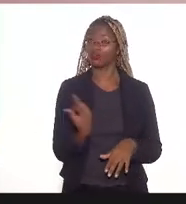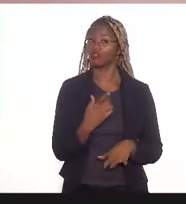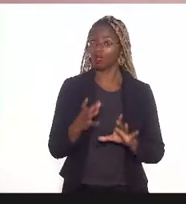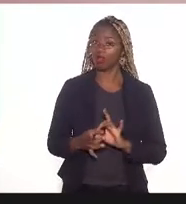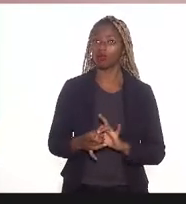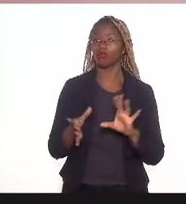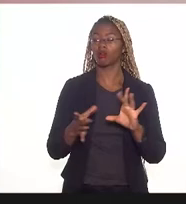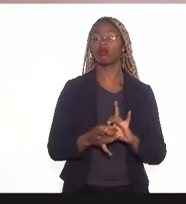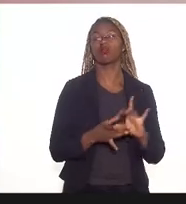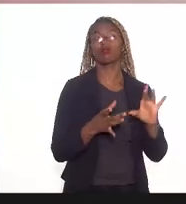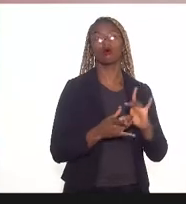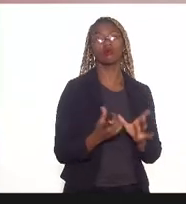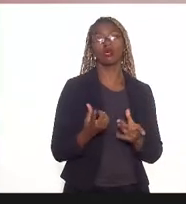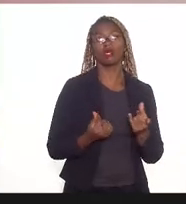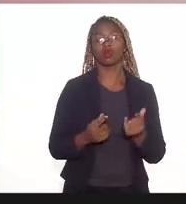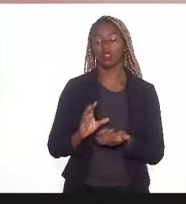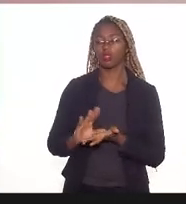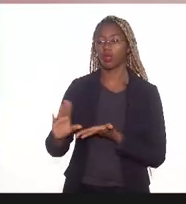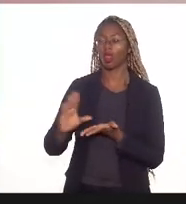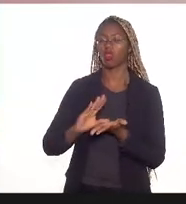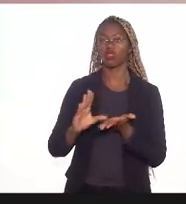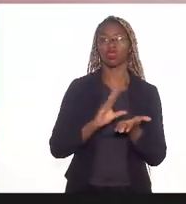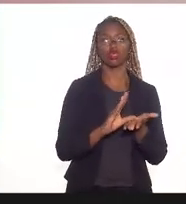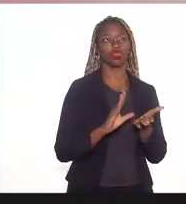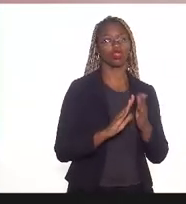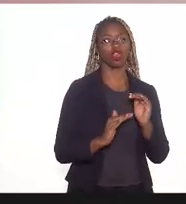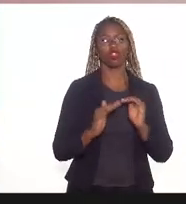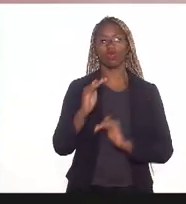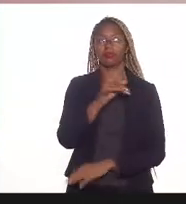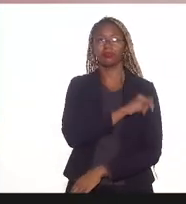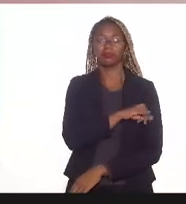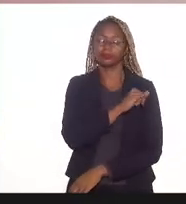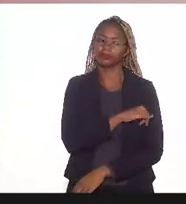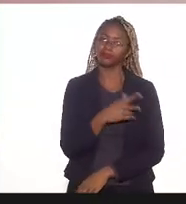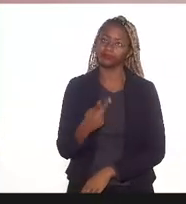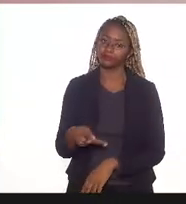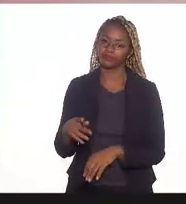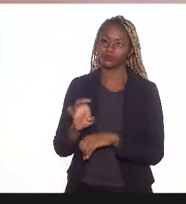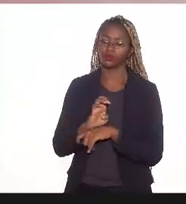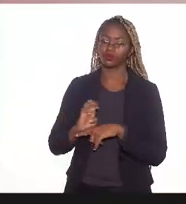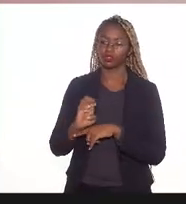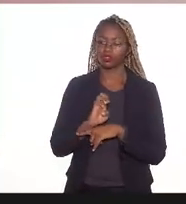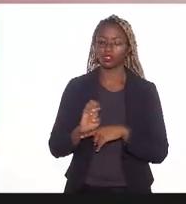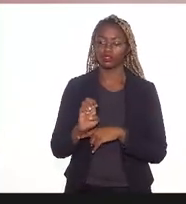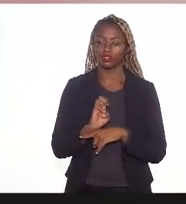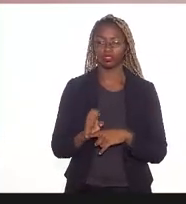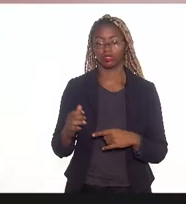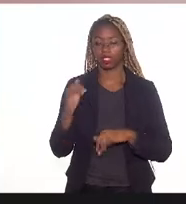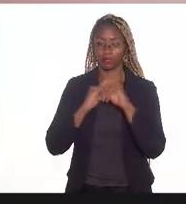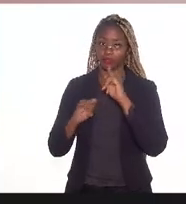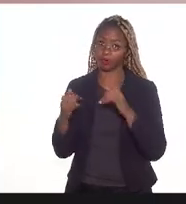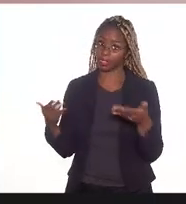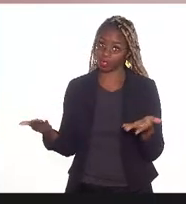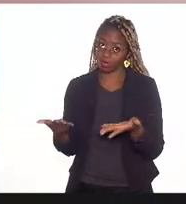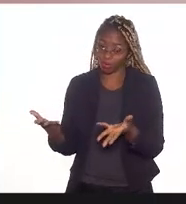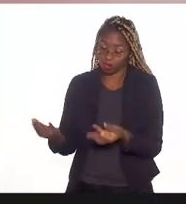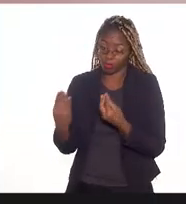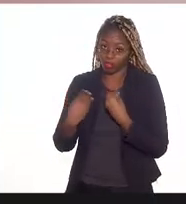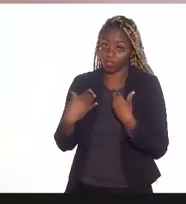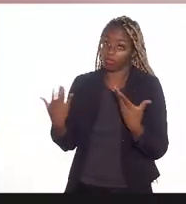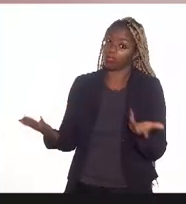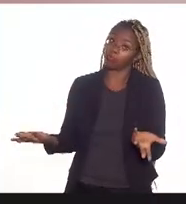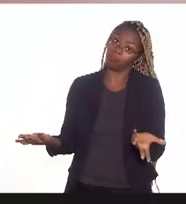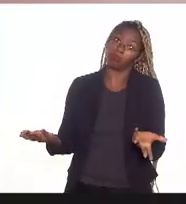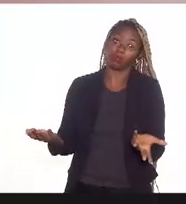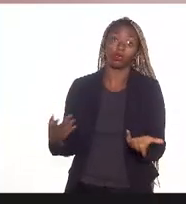disponibilizando o recurso do Supera RJ para o Estado do Rio. Então, assim, o que eu tenho de informação agora é que a gente tem que estar